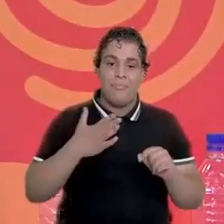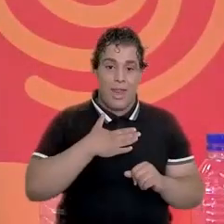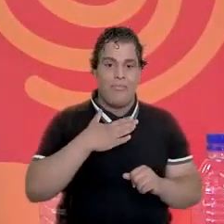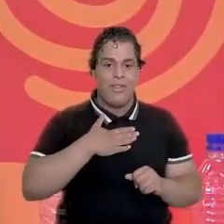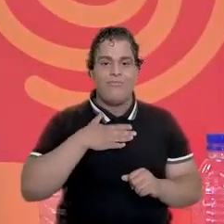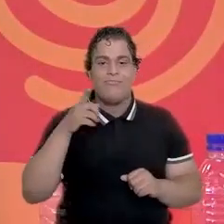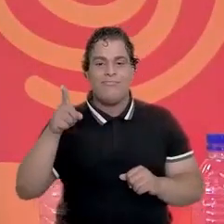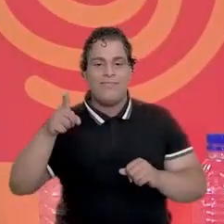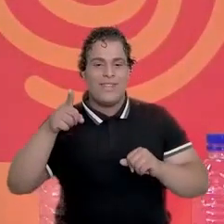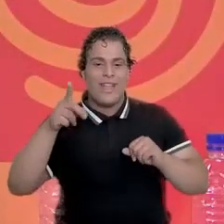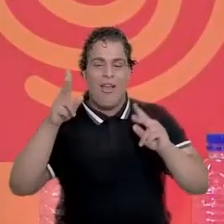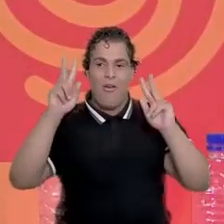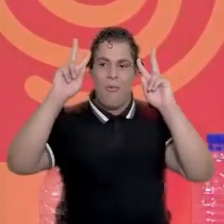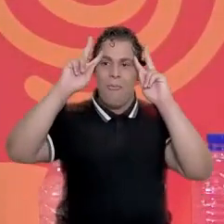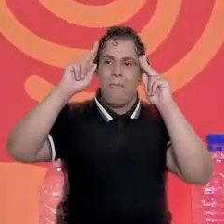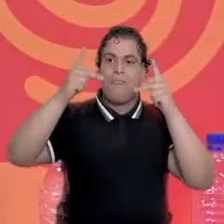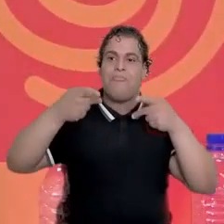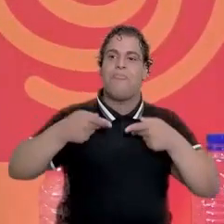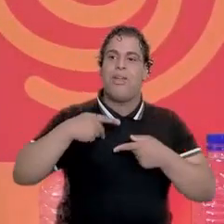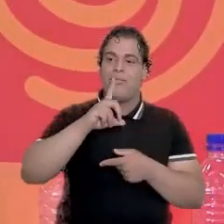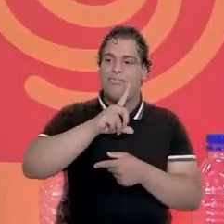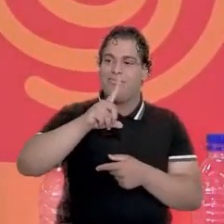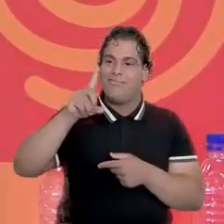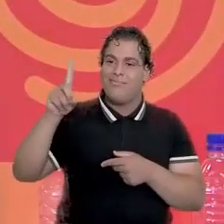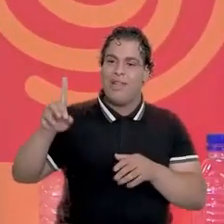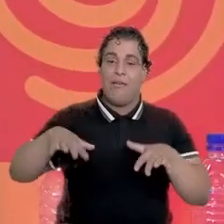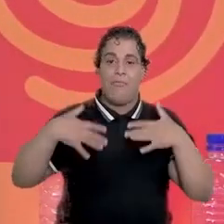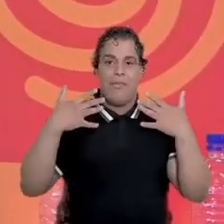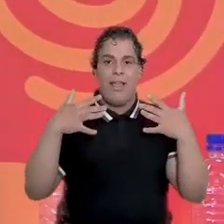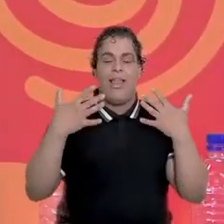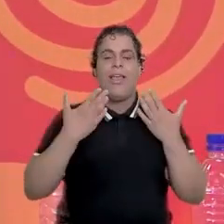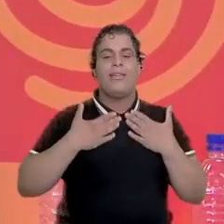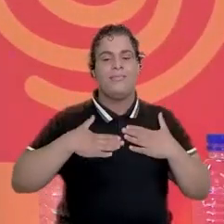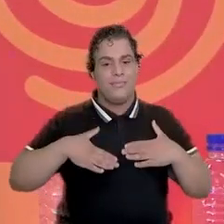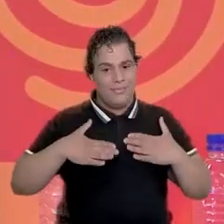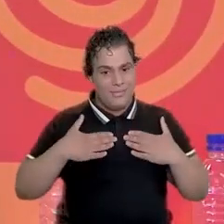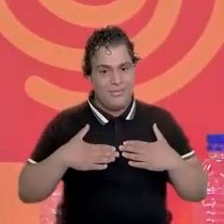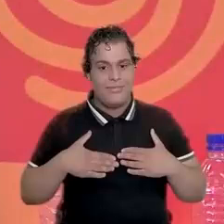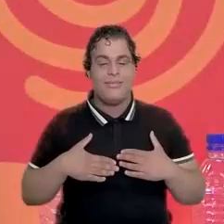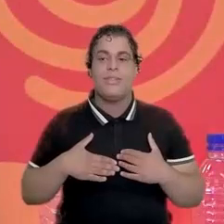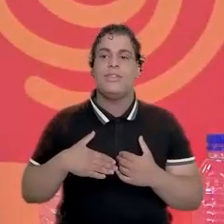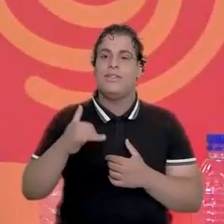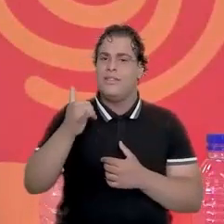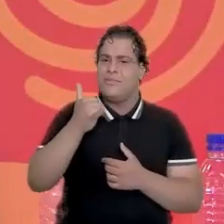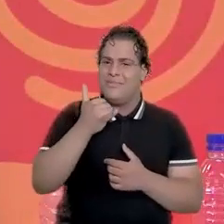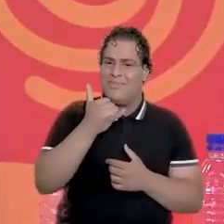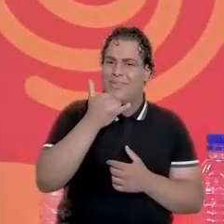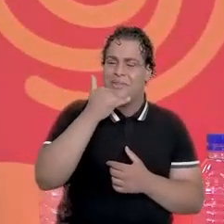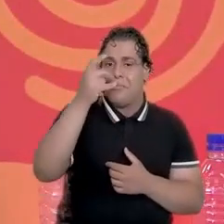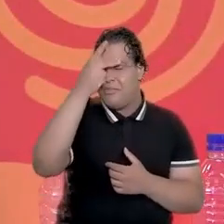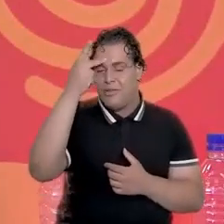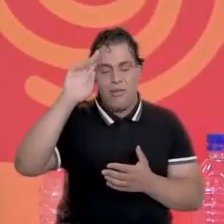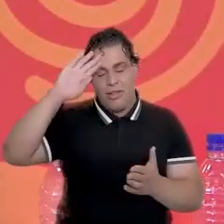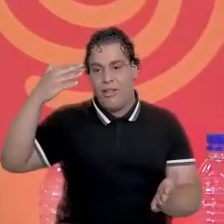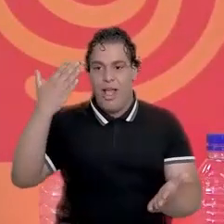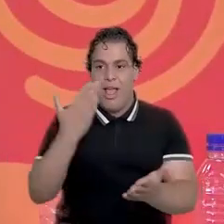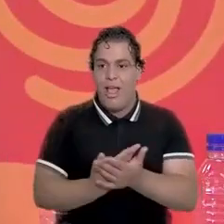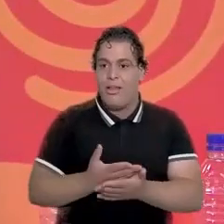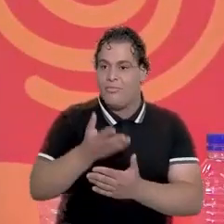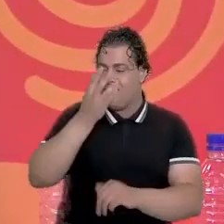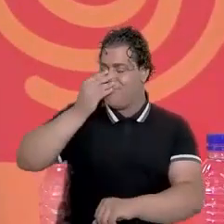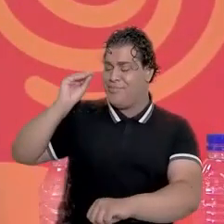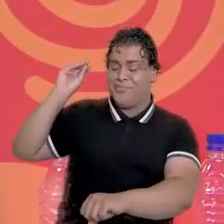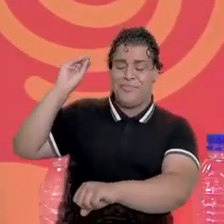Me acalmas, me elevas, me animas. Que me perdoem os descrentes, os céticos, os irônicos. Que me despreze,